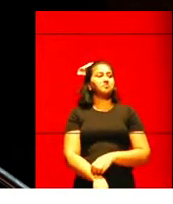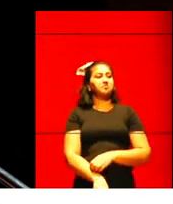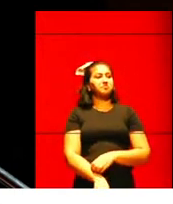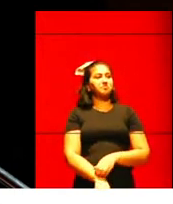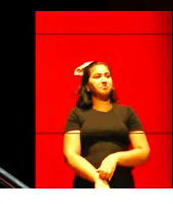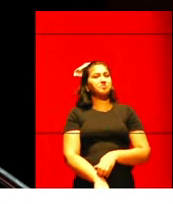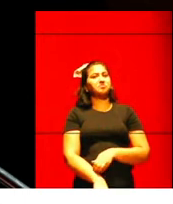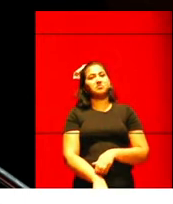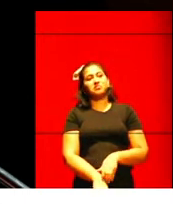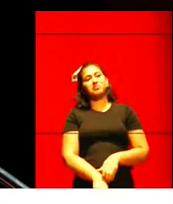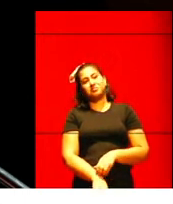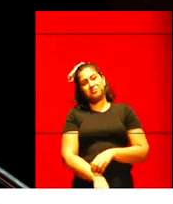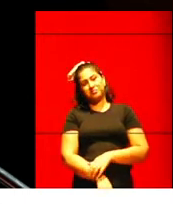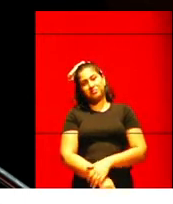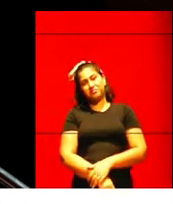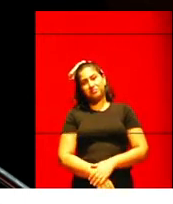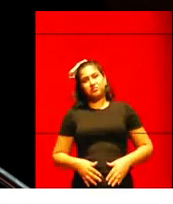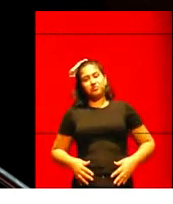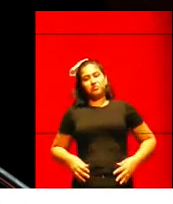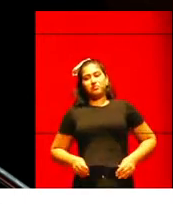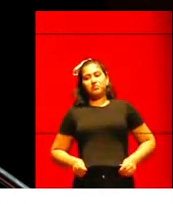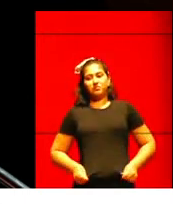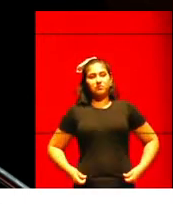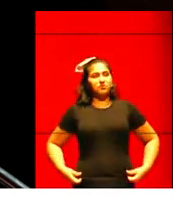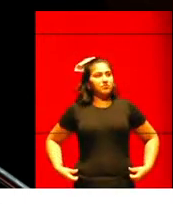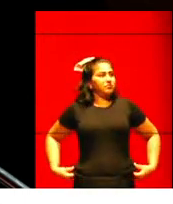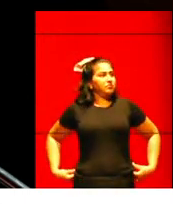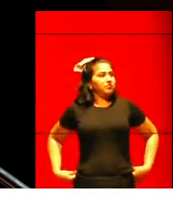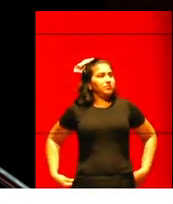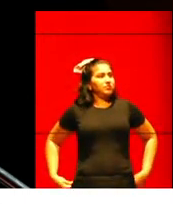Um só, tá? Não é todo mundo, não.